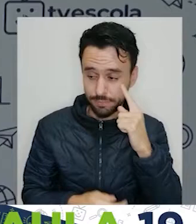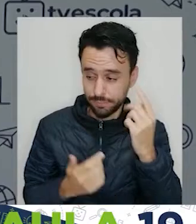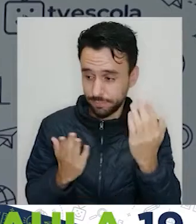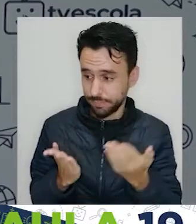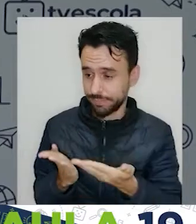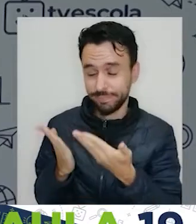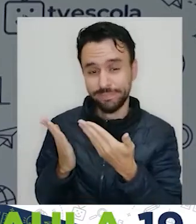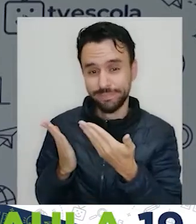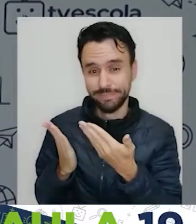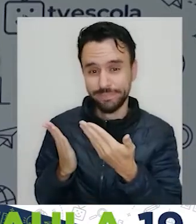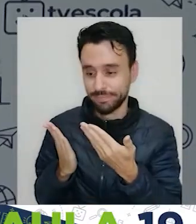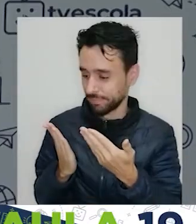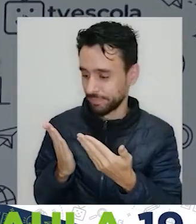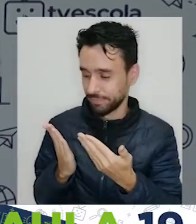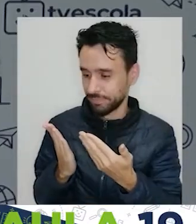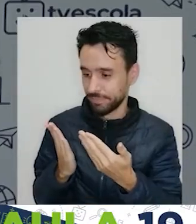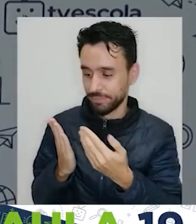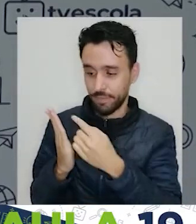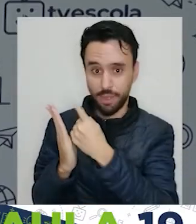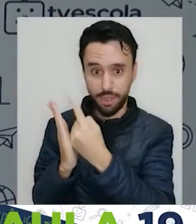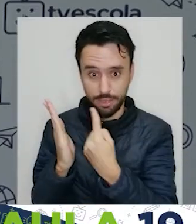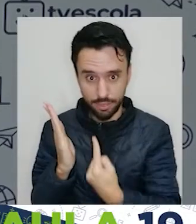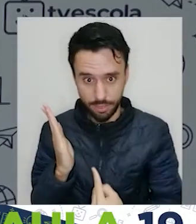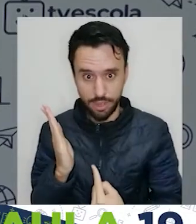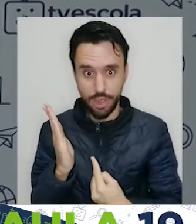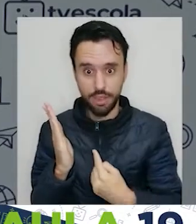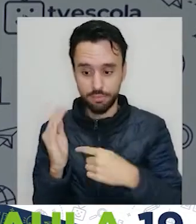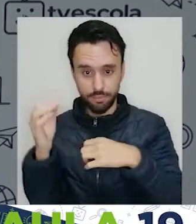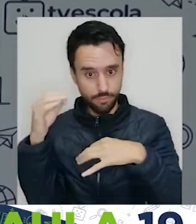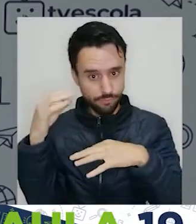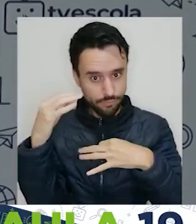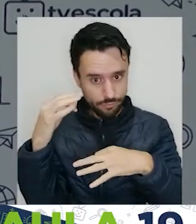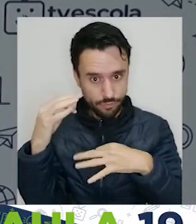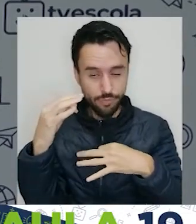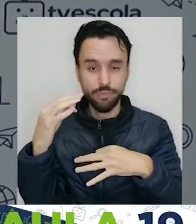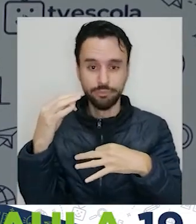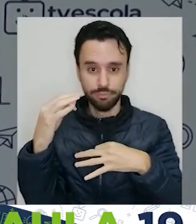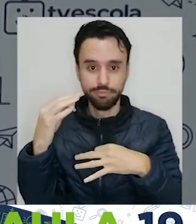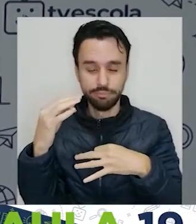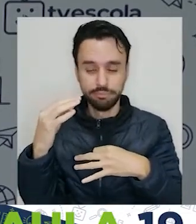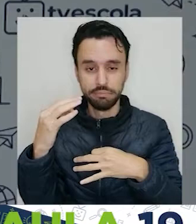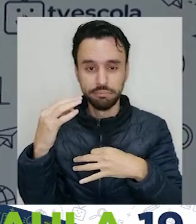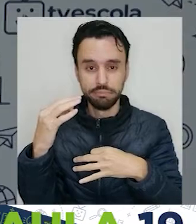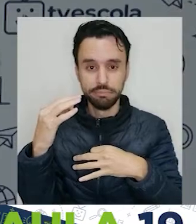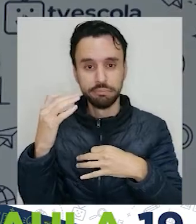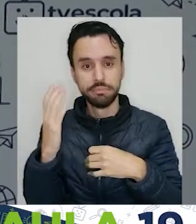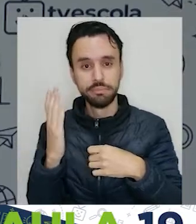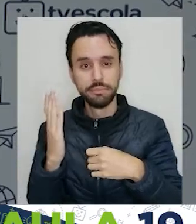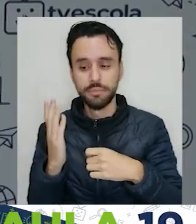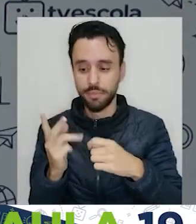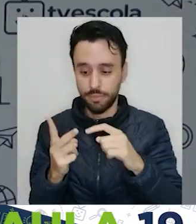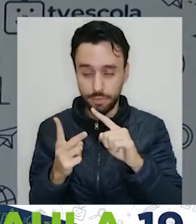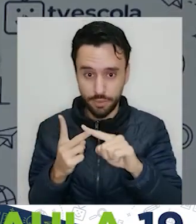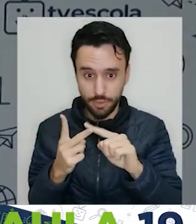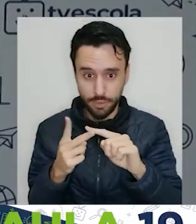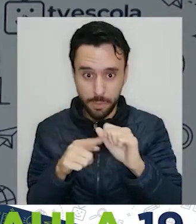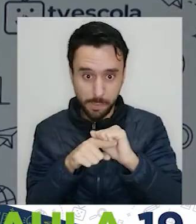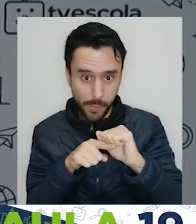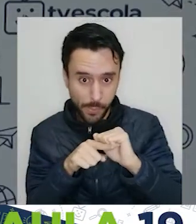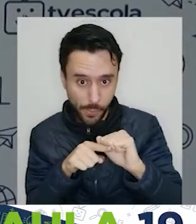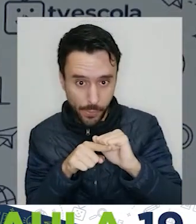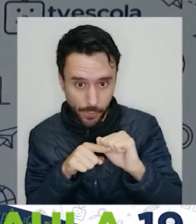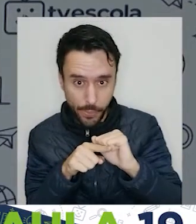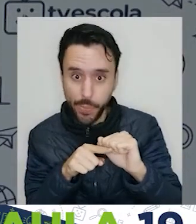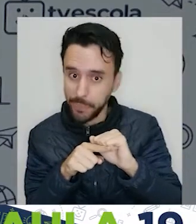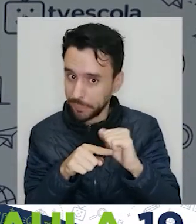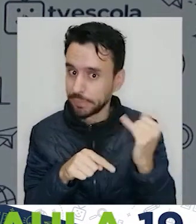vocês. O caderno, a folha para registro. Vamos também precisar de uma borracha. A aula de matemática